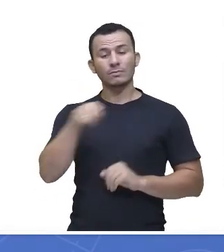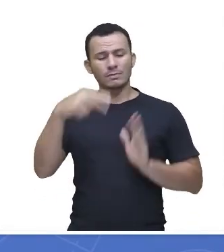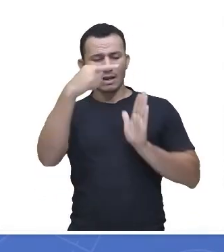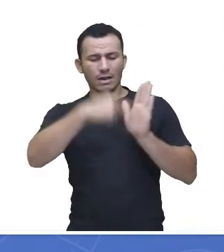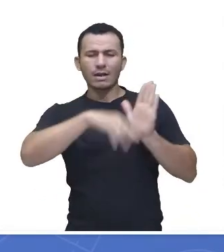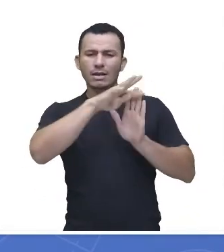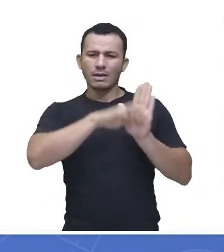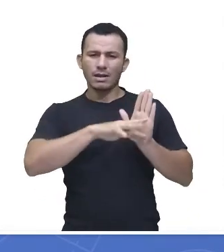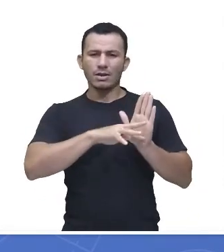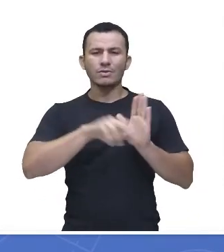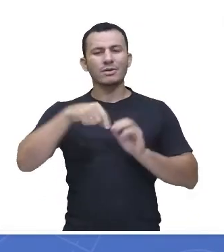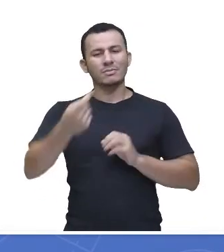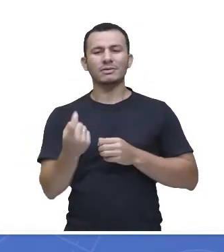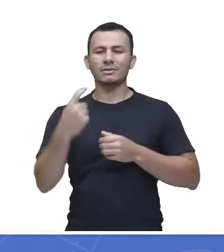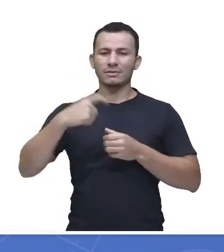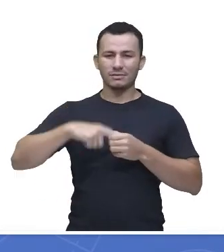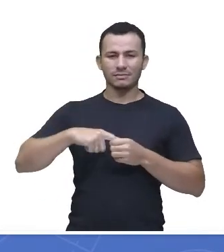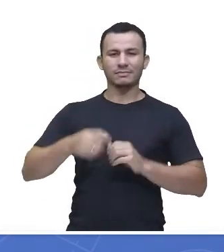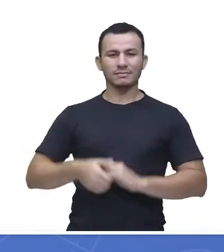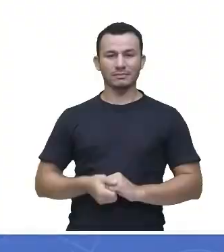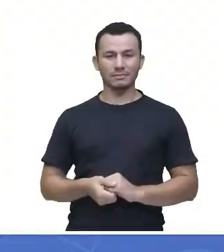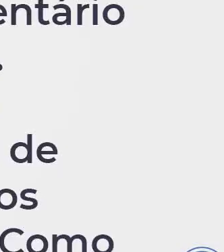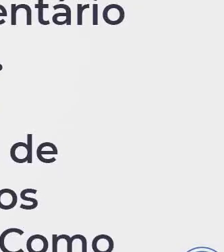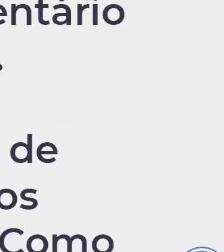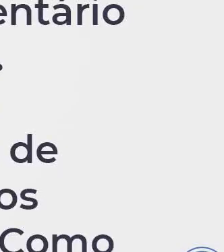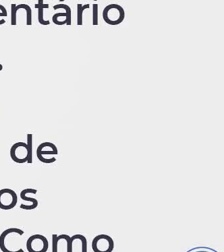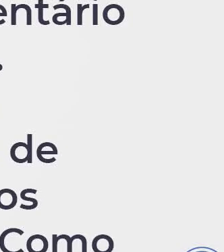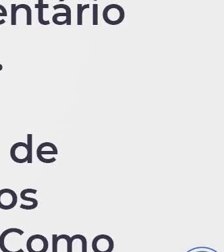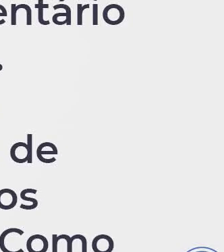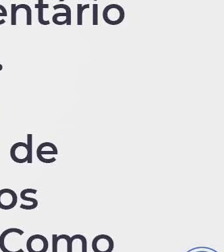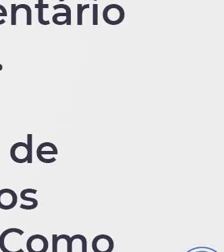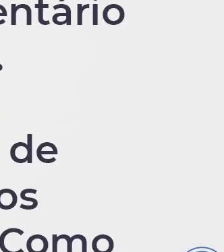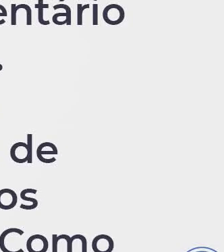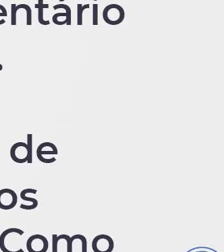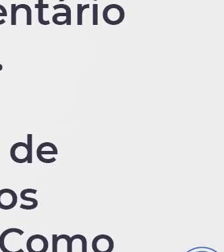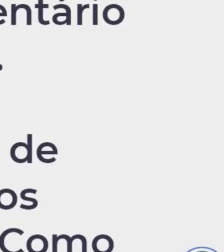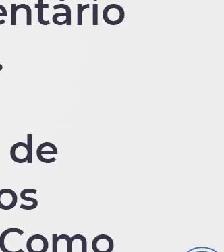o texto que eu volto já já para conferir seu trabalho.